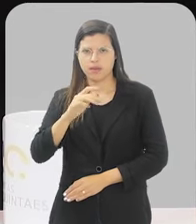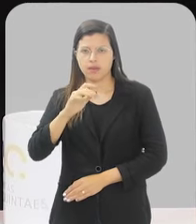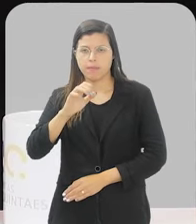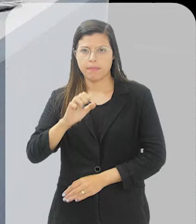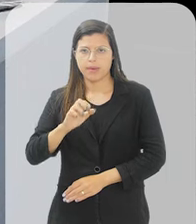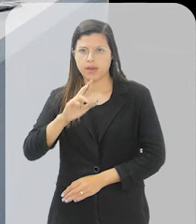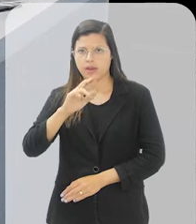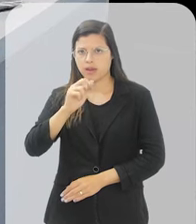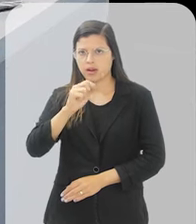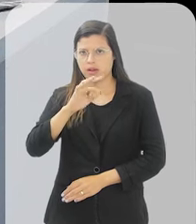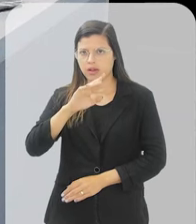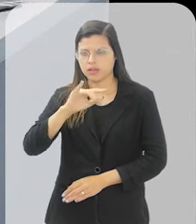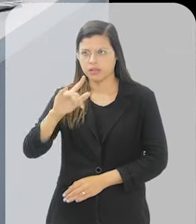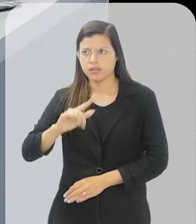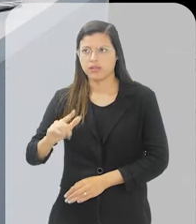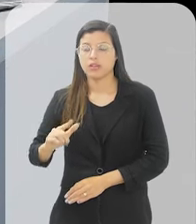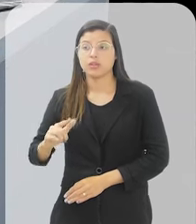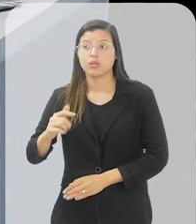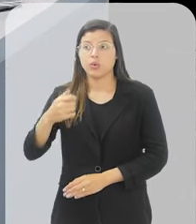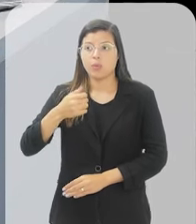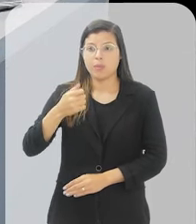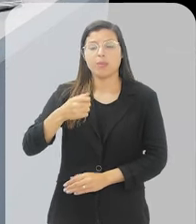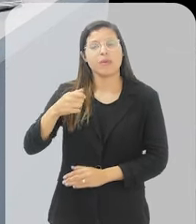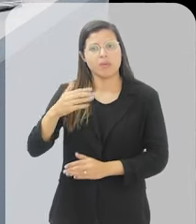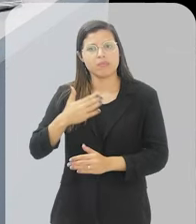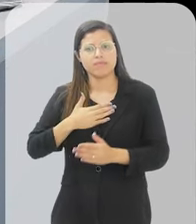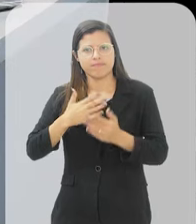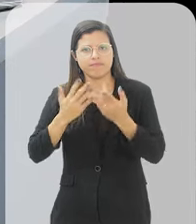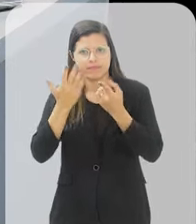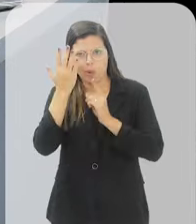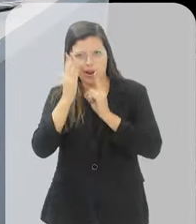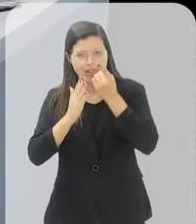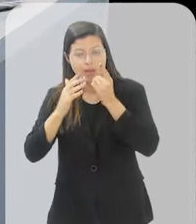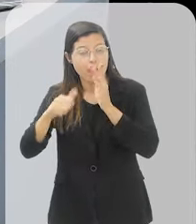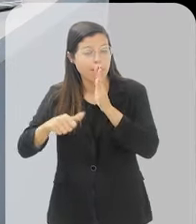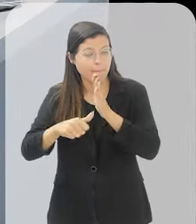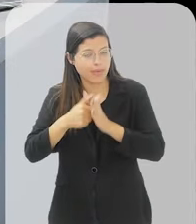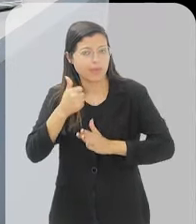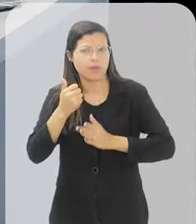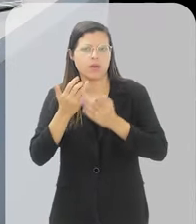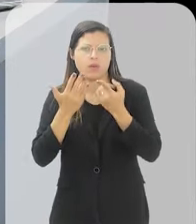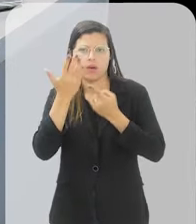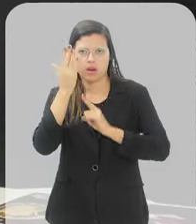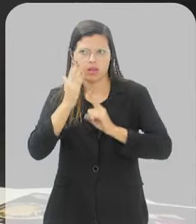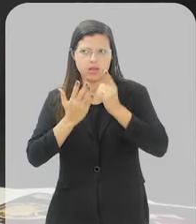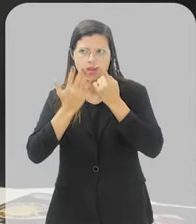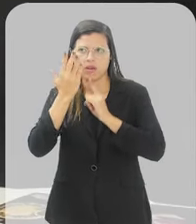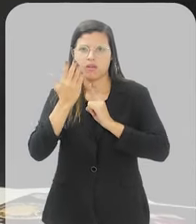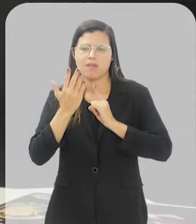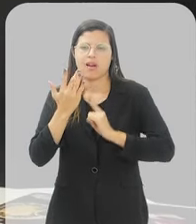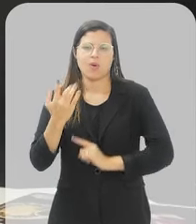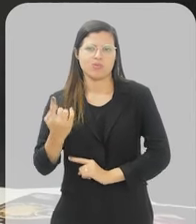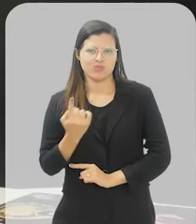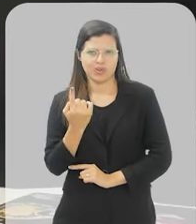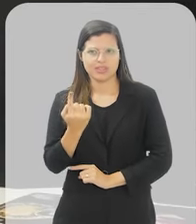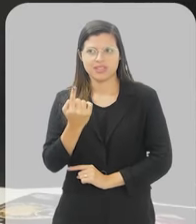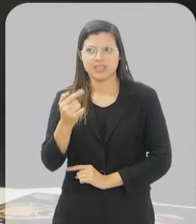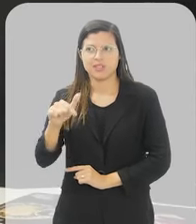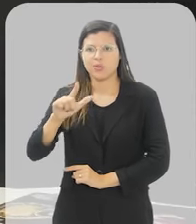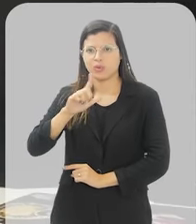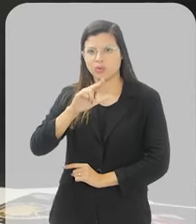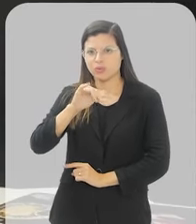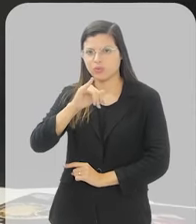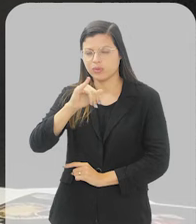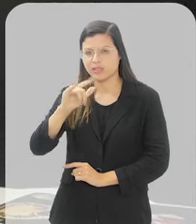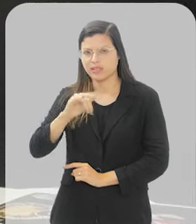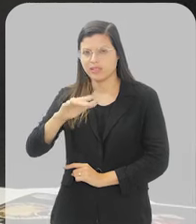Sabe que o Luizinho, o primeiro destaque dele foi o carnaval meu, né? Sim, sim. Foi meu primeiro carnaval em carreira solo, e